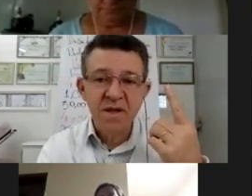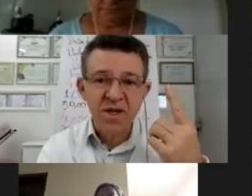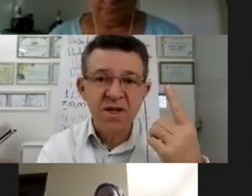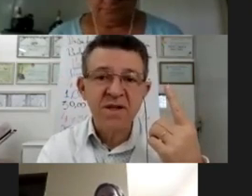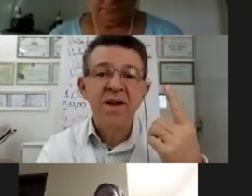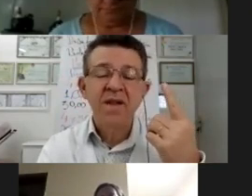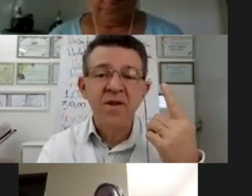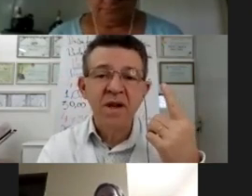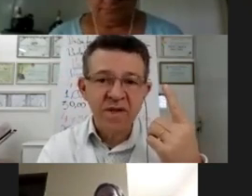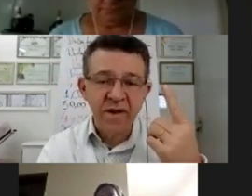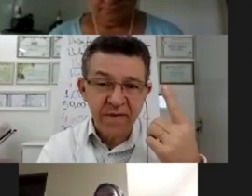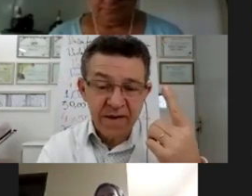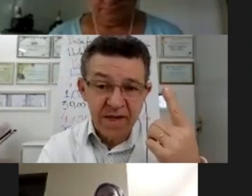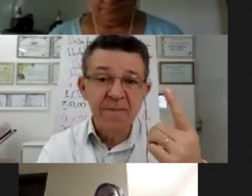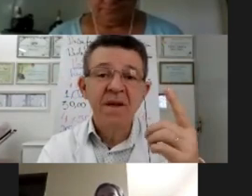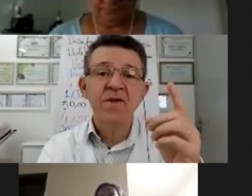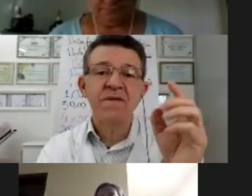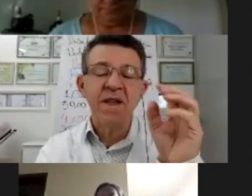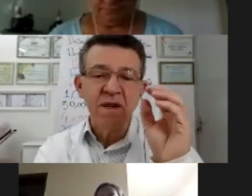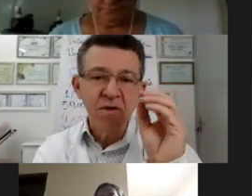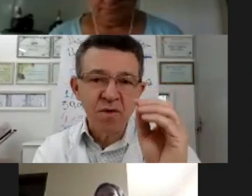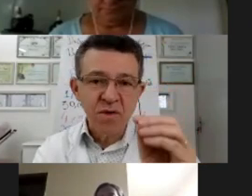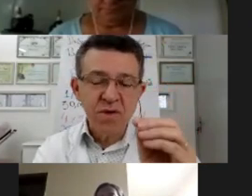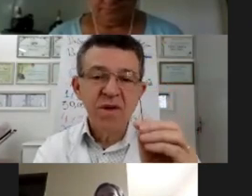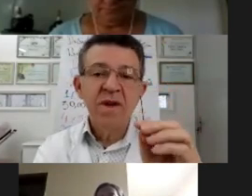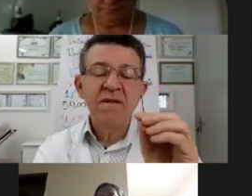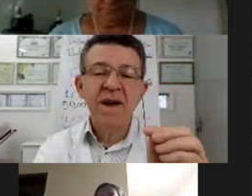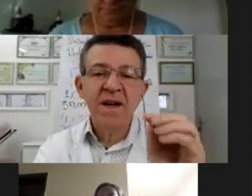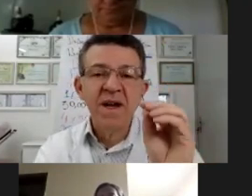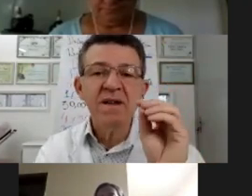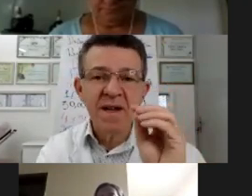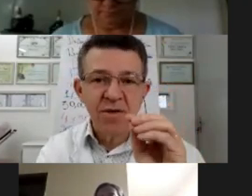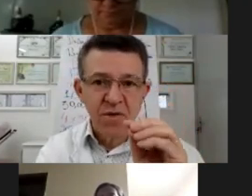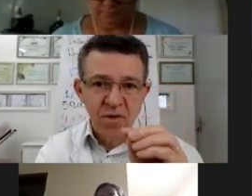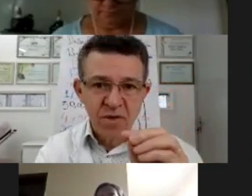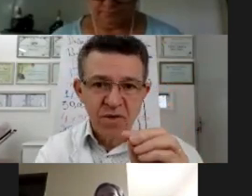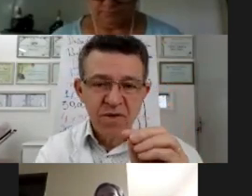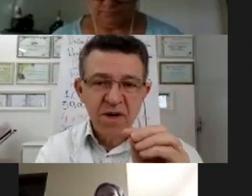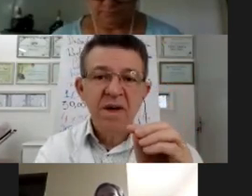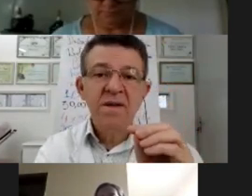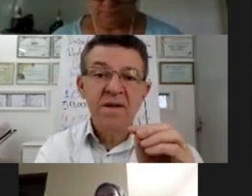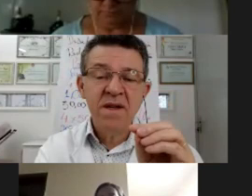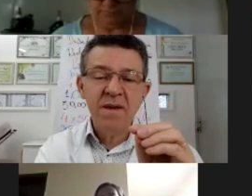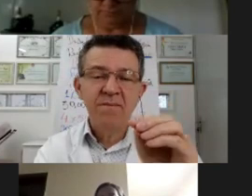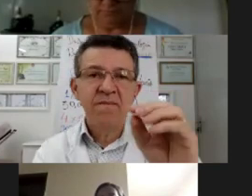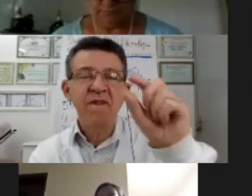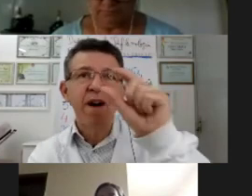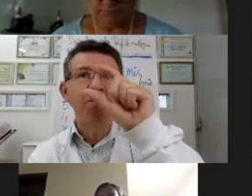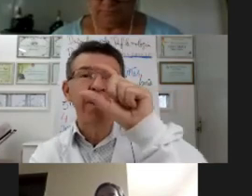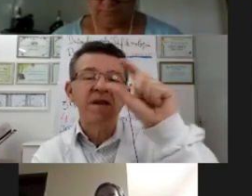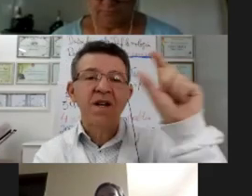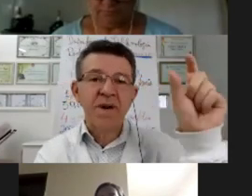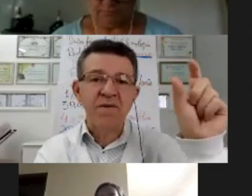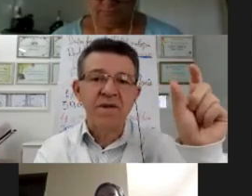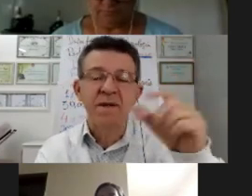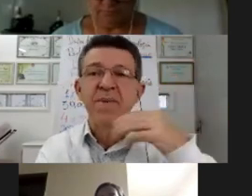dias, 15 né? dias. Então, o que que você vai fazer? Você vai entrar no curso e vai cancelar o curso. Se vier